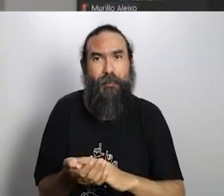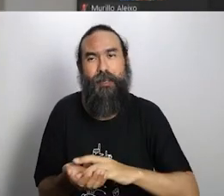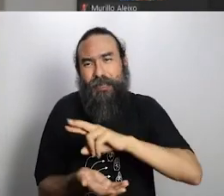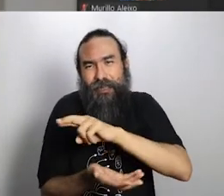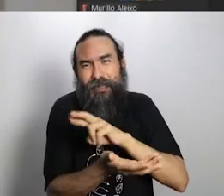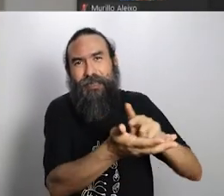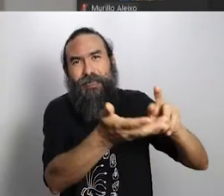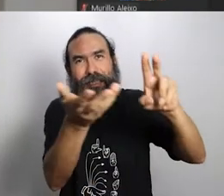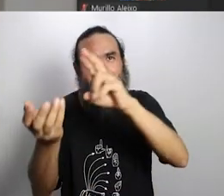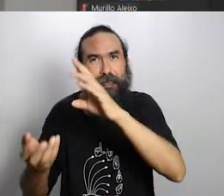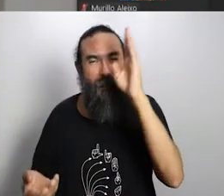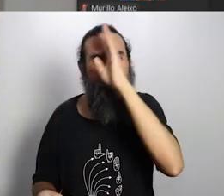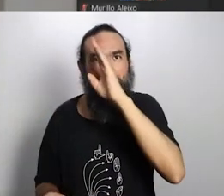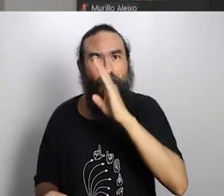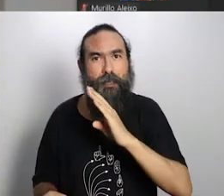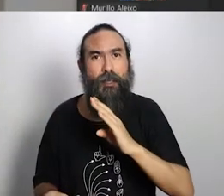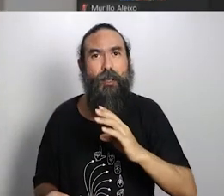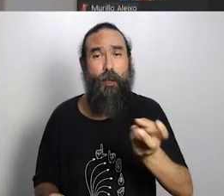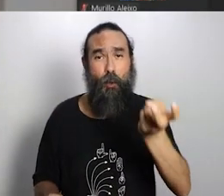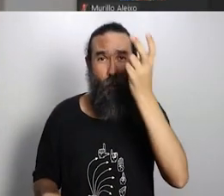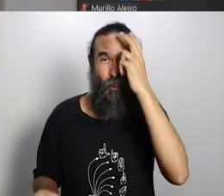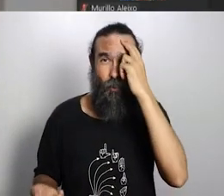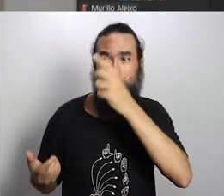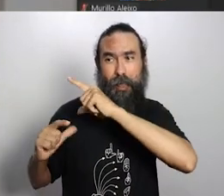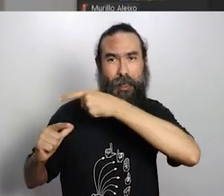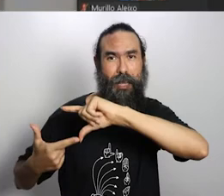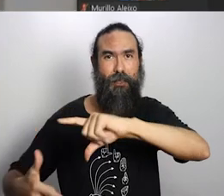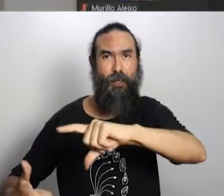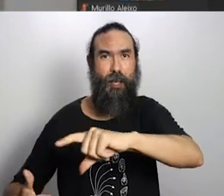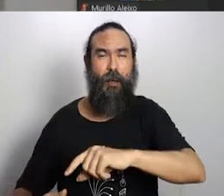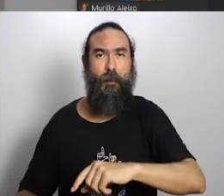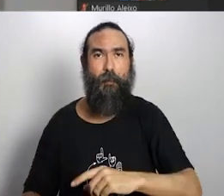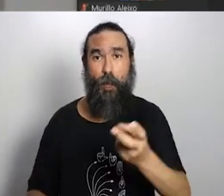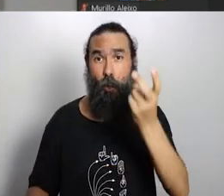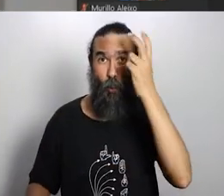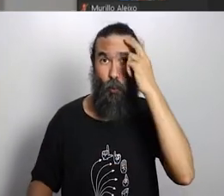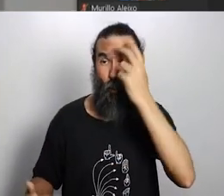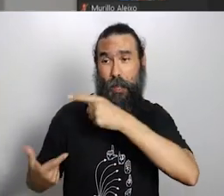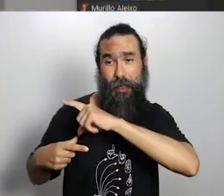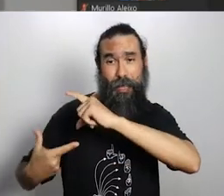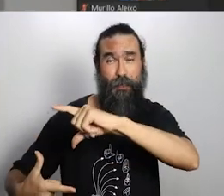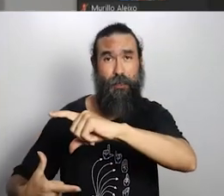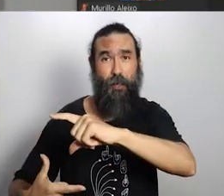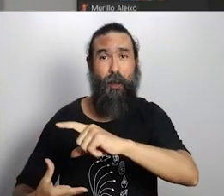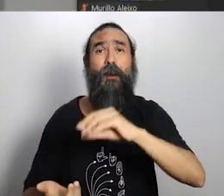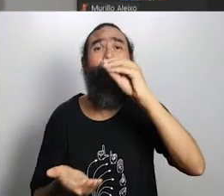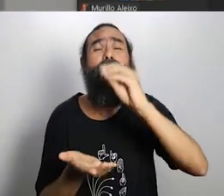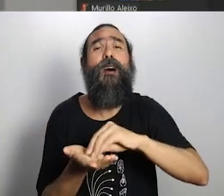falta, é escasso produtores